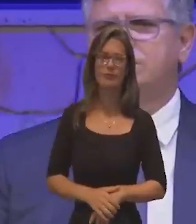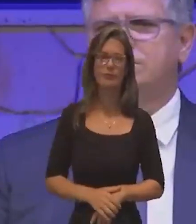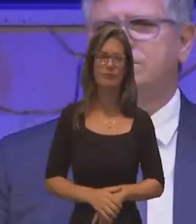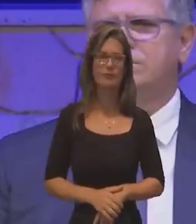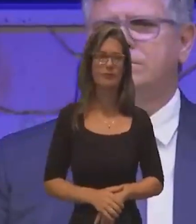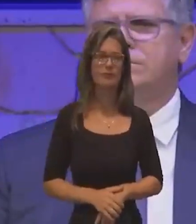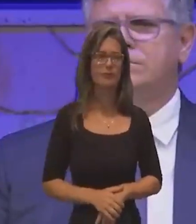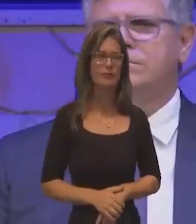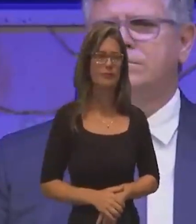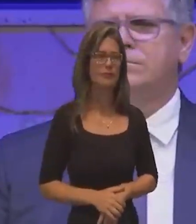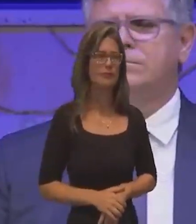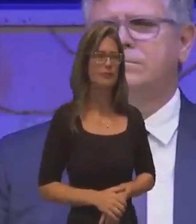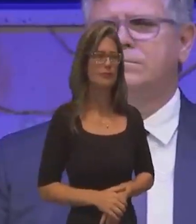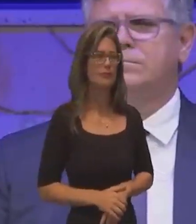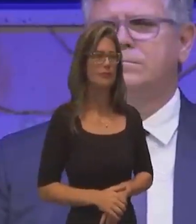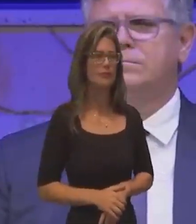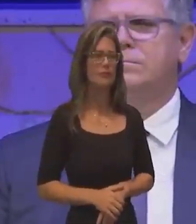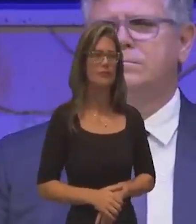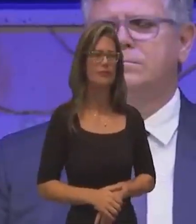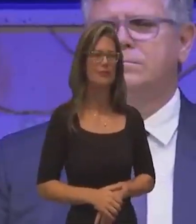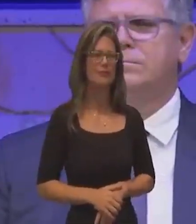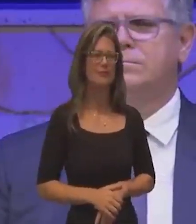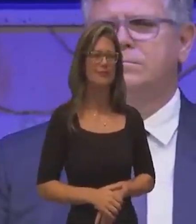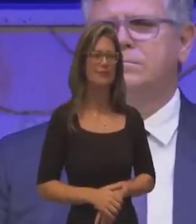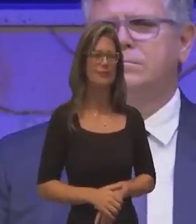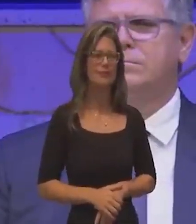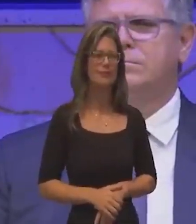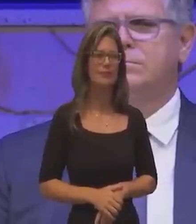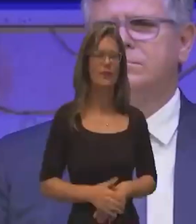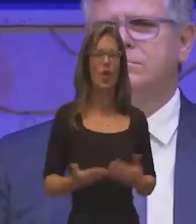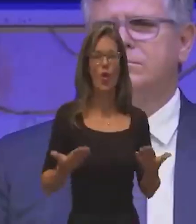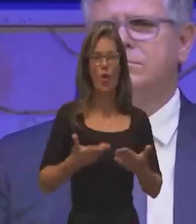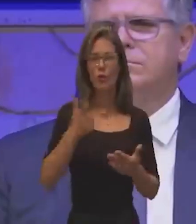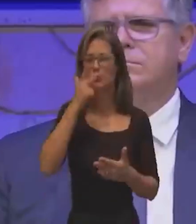Mas por enquanto vemos tudo como obscuro.